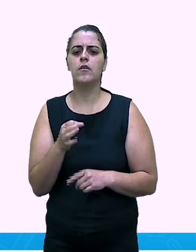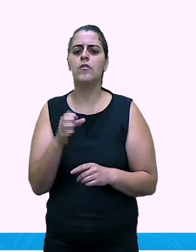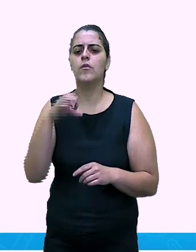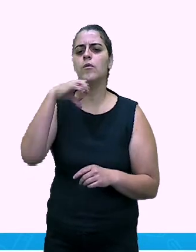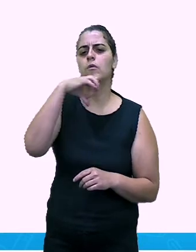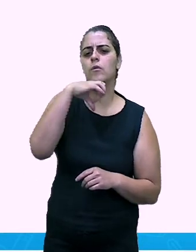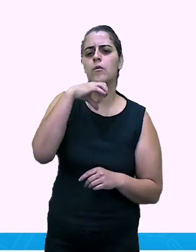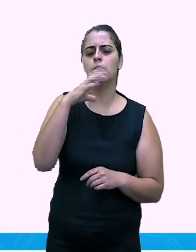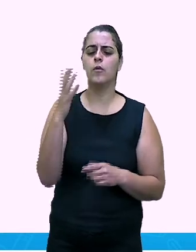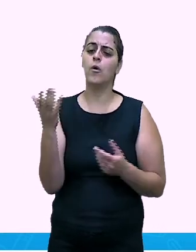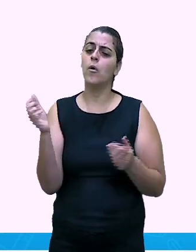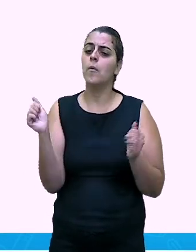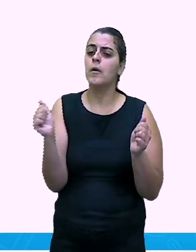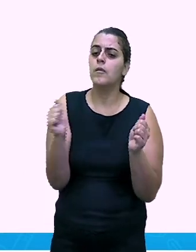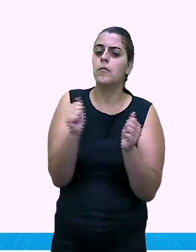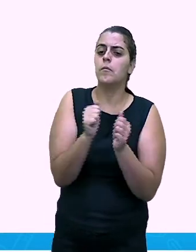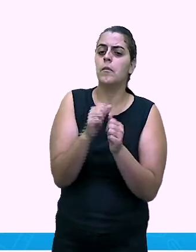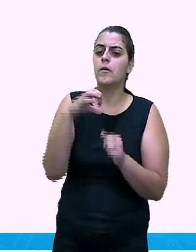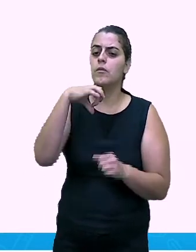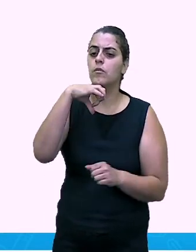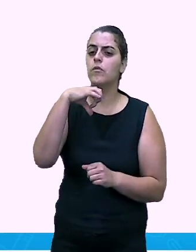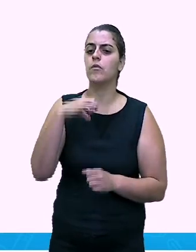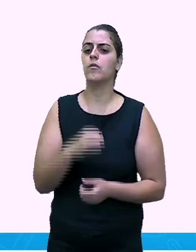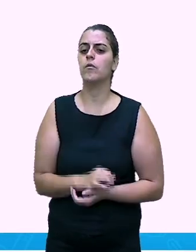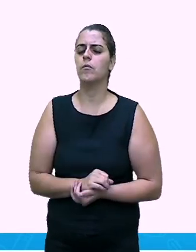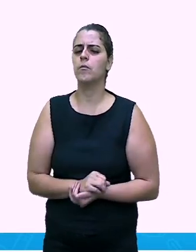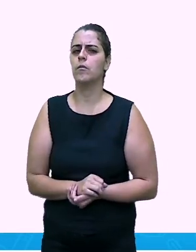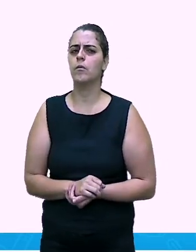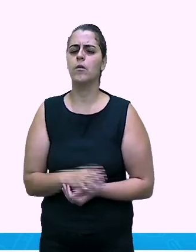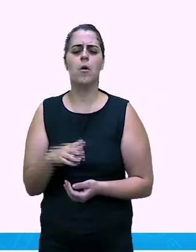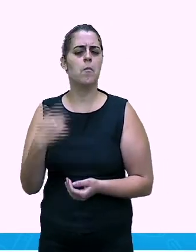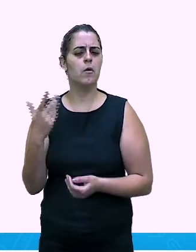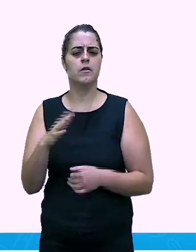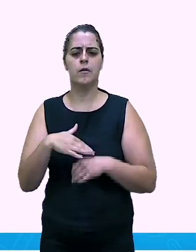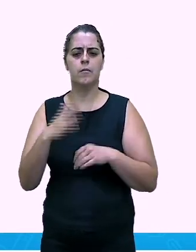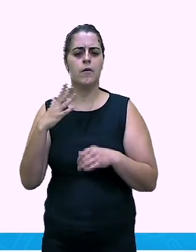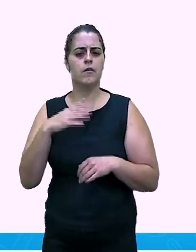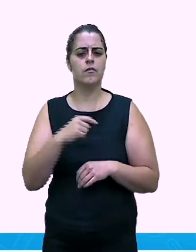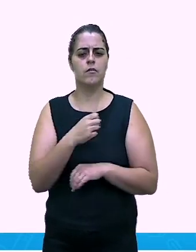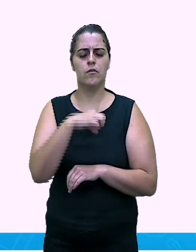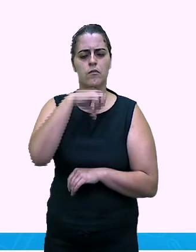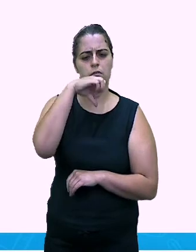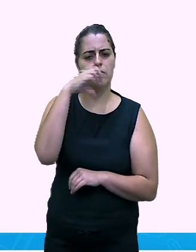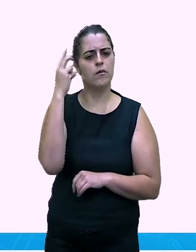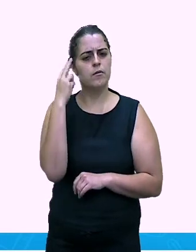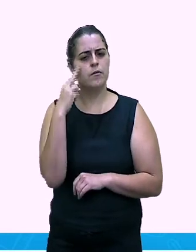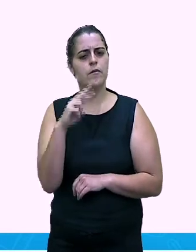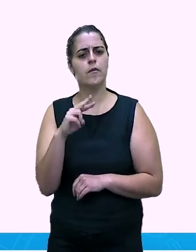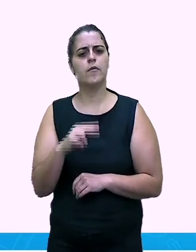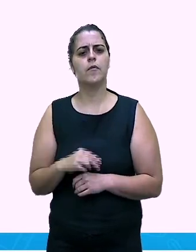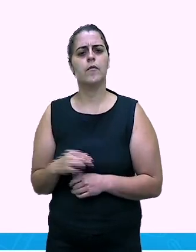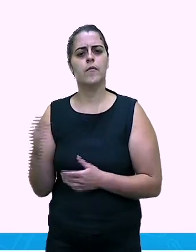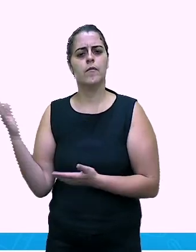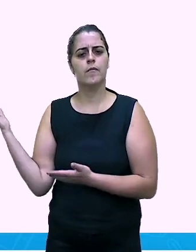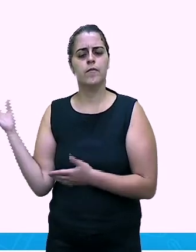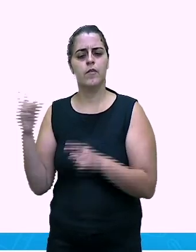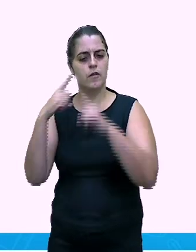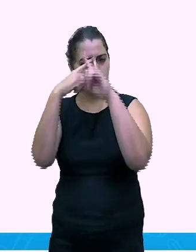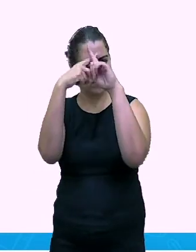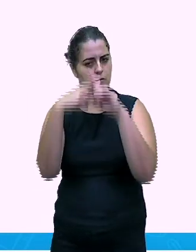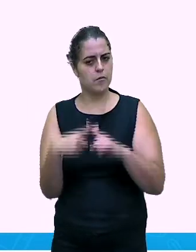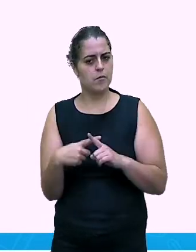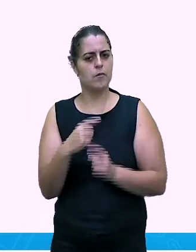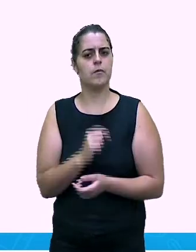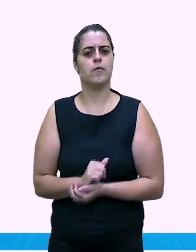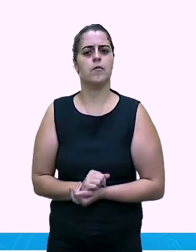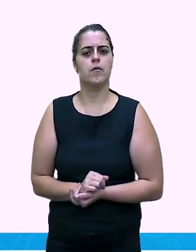9 ou aproximar de 9? Não pode ultrapassar. Então, vamos analisar, então, na